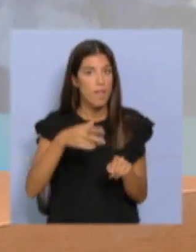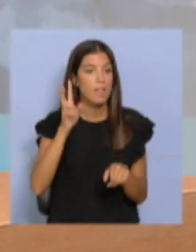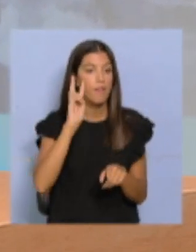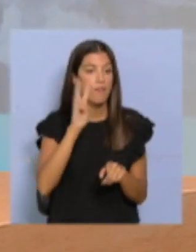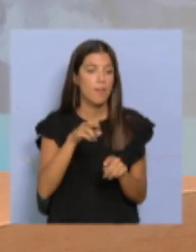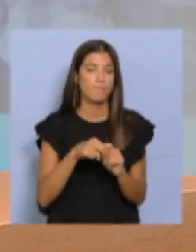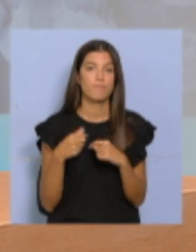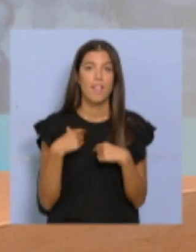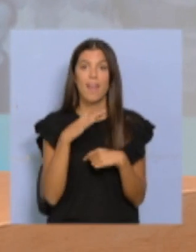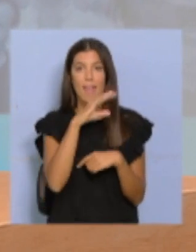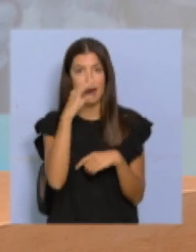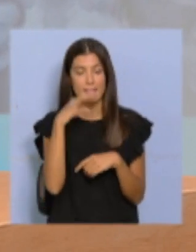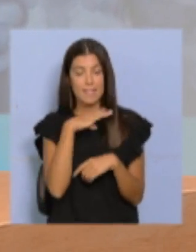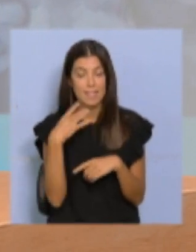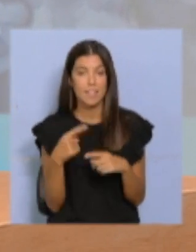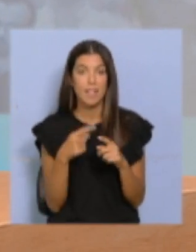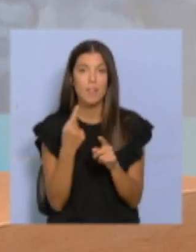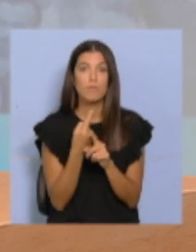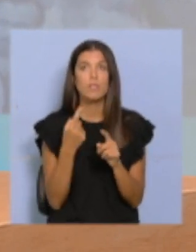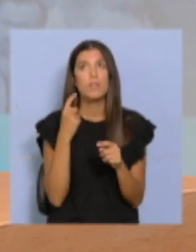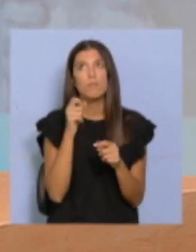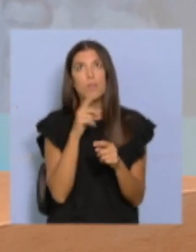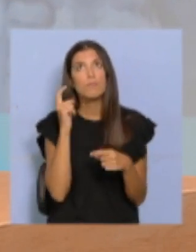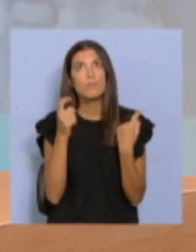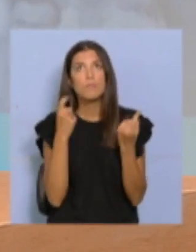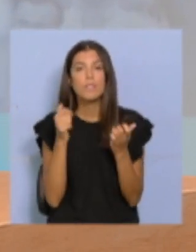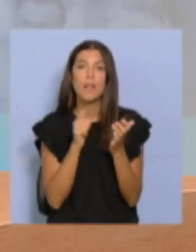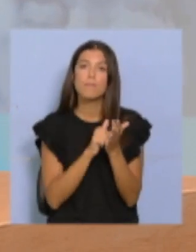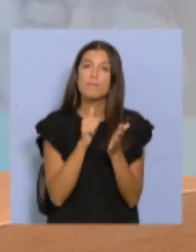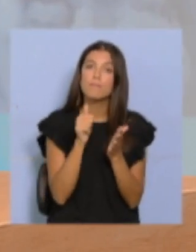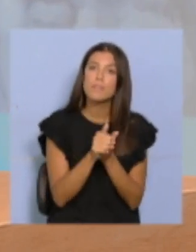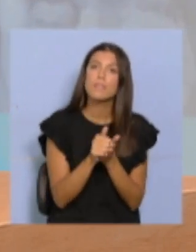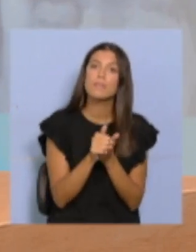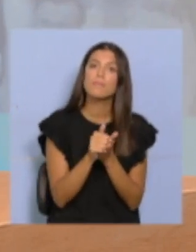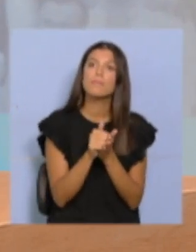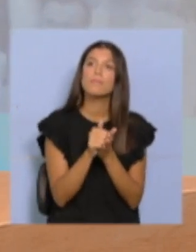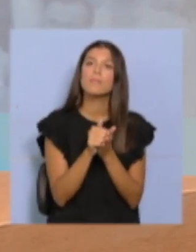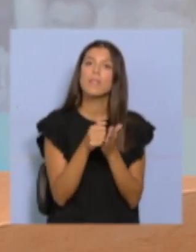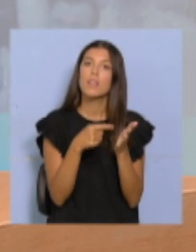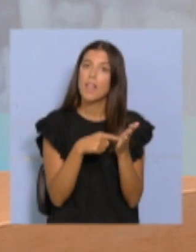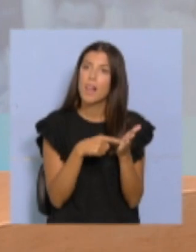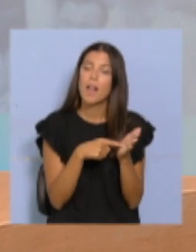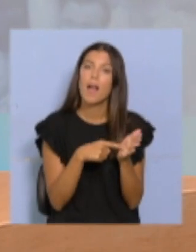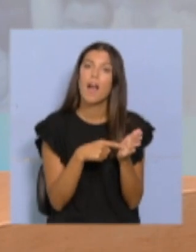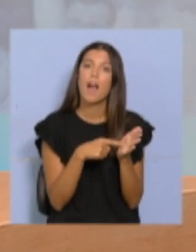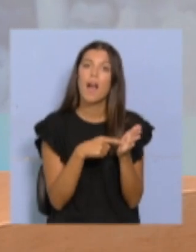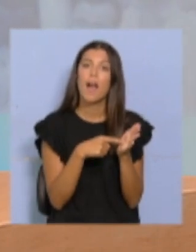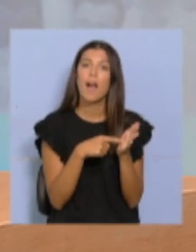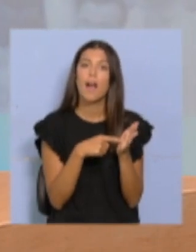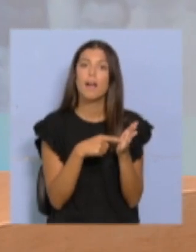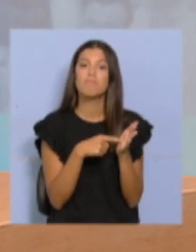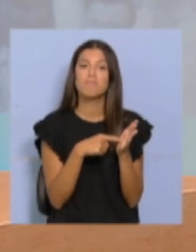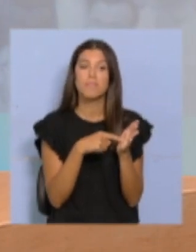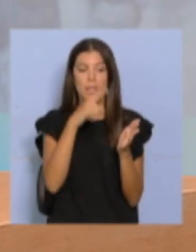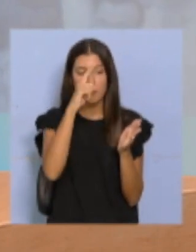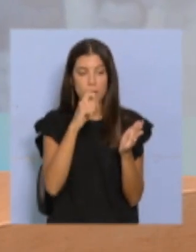poderíamos pensar em várias passagens da Bíblia em que nos lembramos vagamente deste convite, vem e